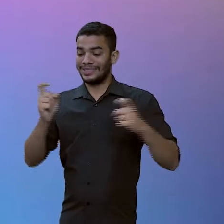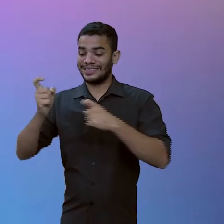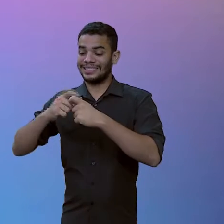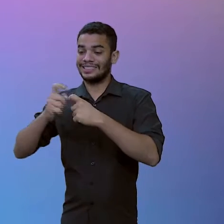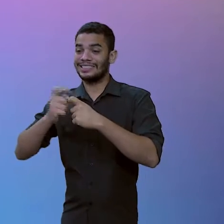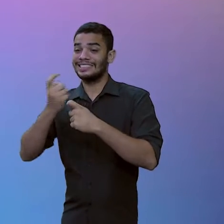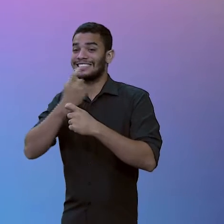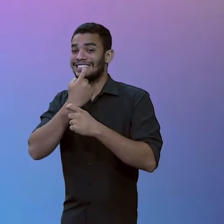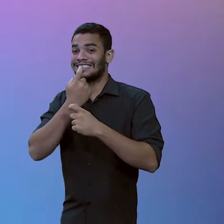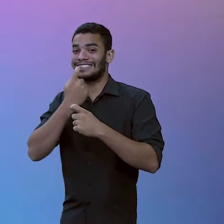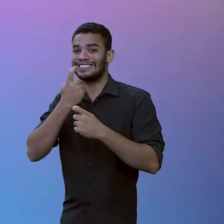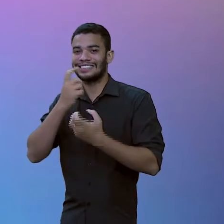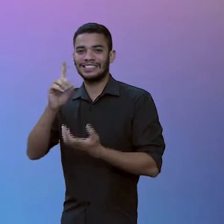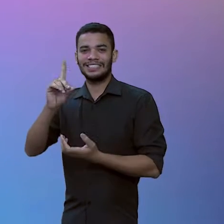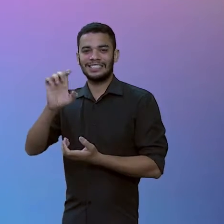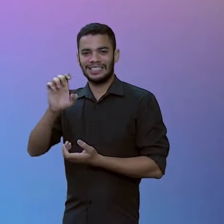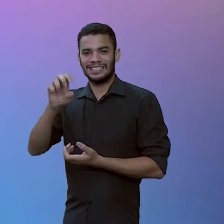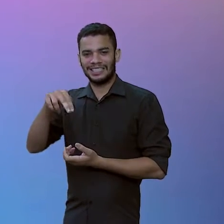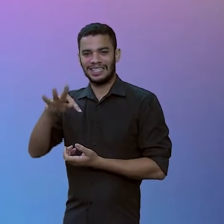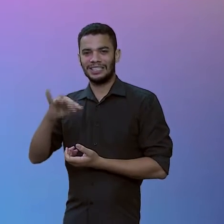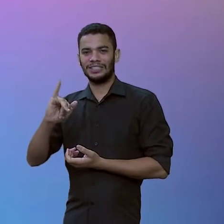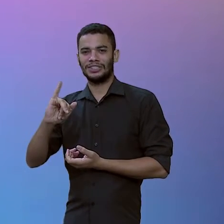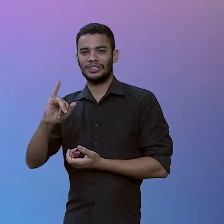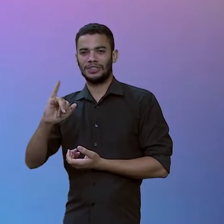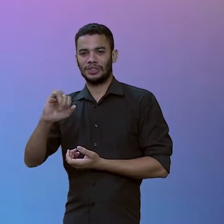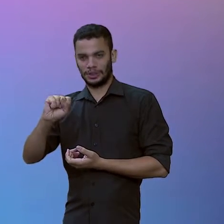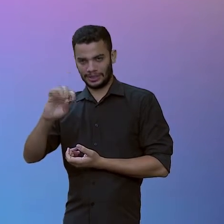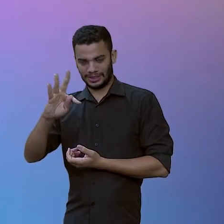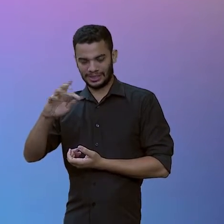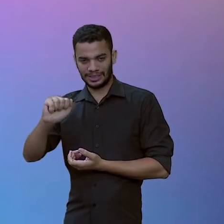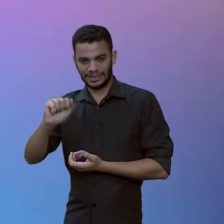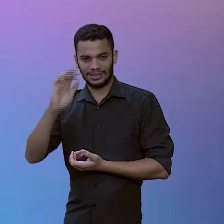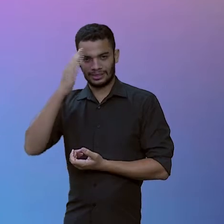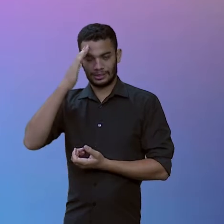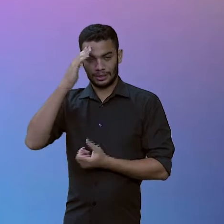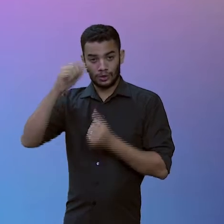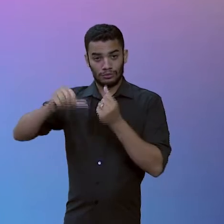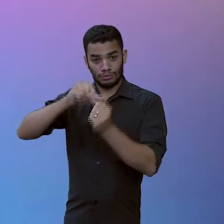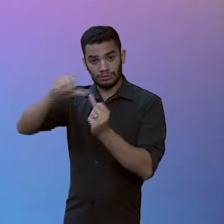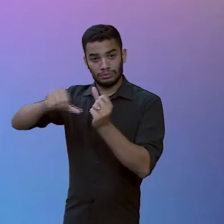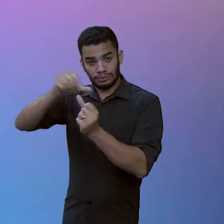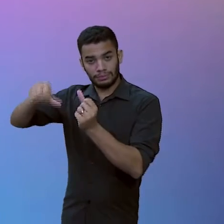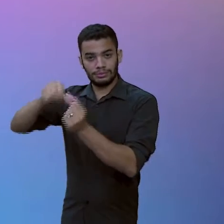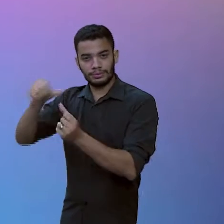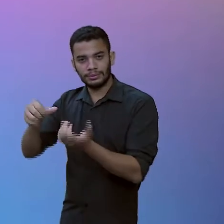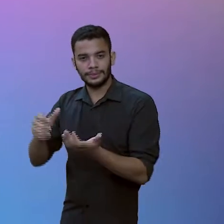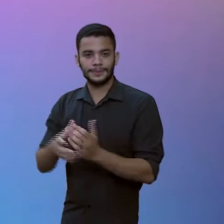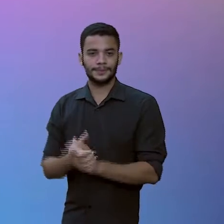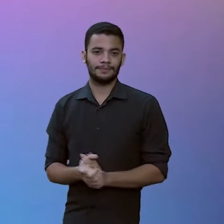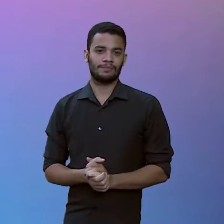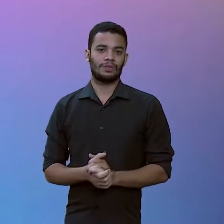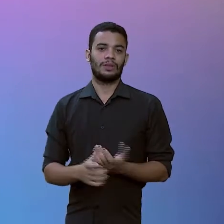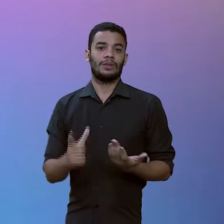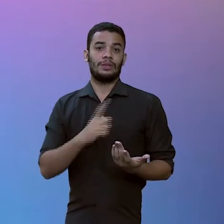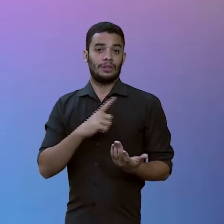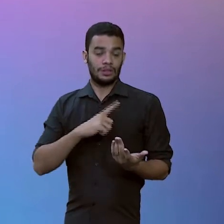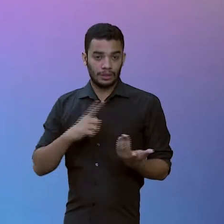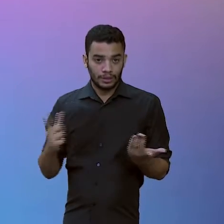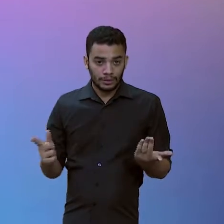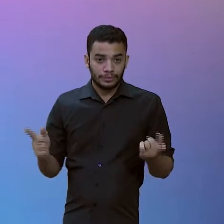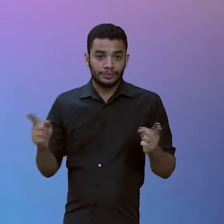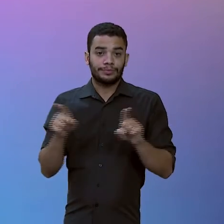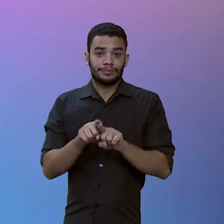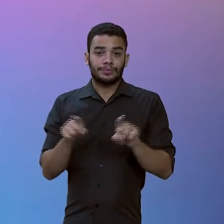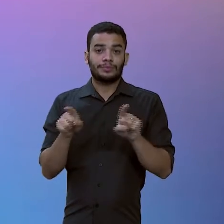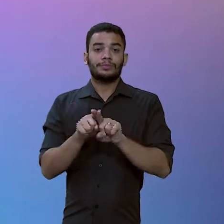substantivos concretos são substantivos que designam seres ou objetos reais. Quando eu digo objetos reais, eu estou dizendo que eles